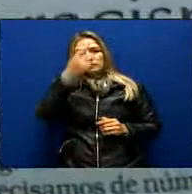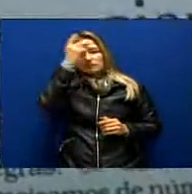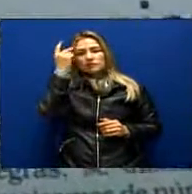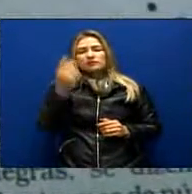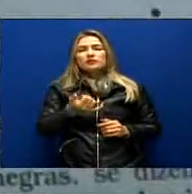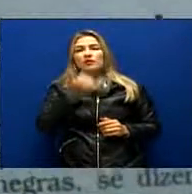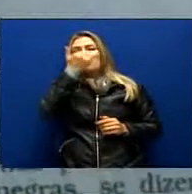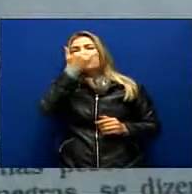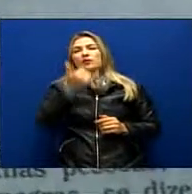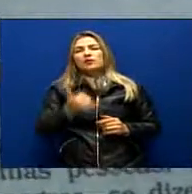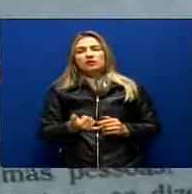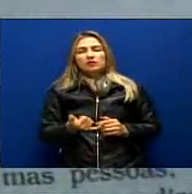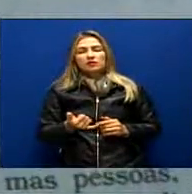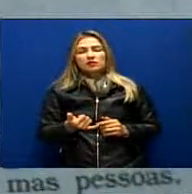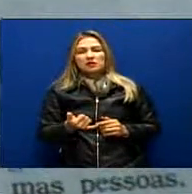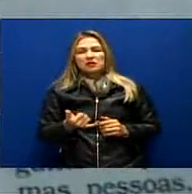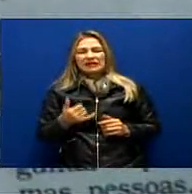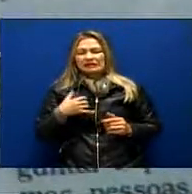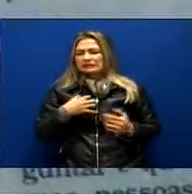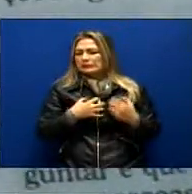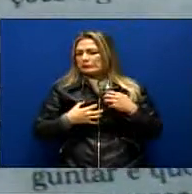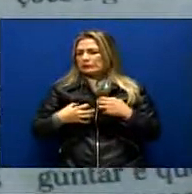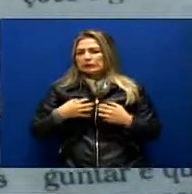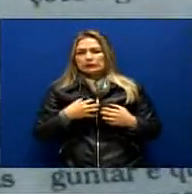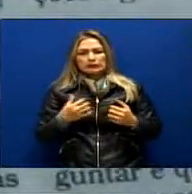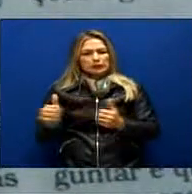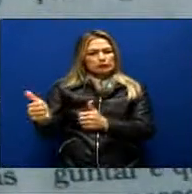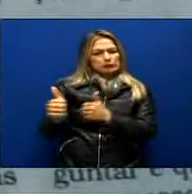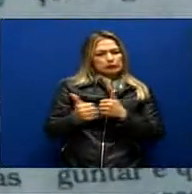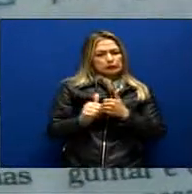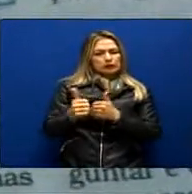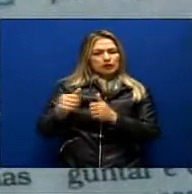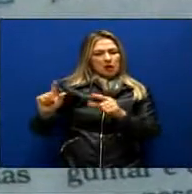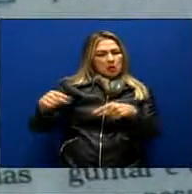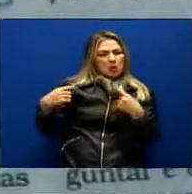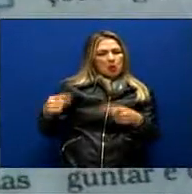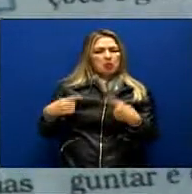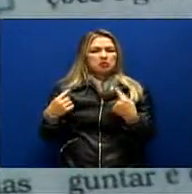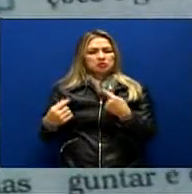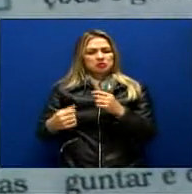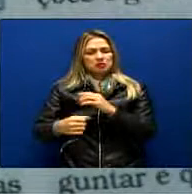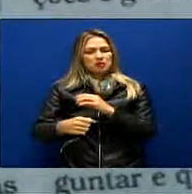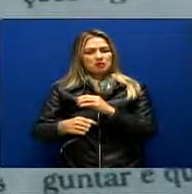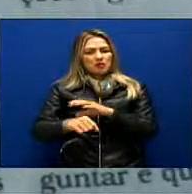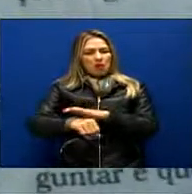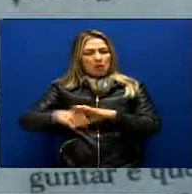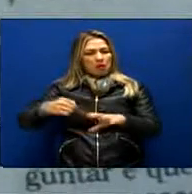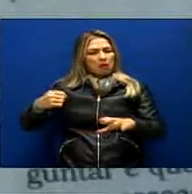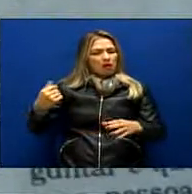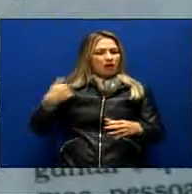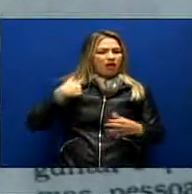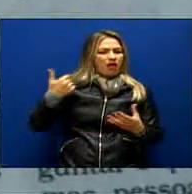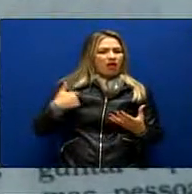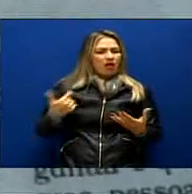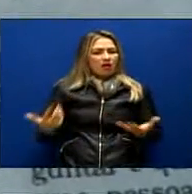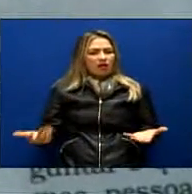prejudicada, que se sentir perseguida, que se sentir ou que foi agredida. Em um